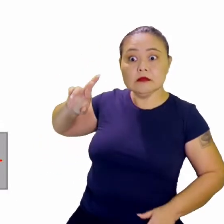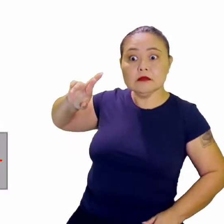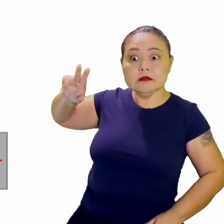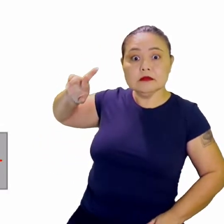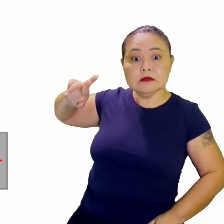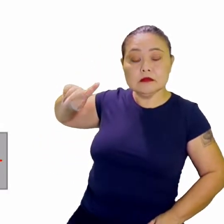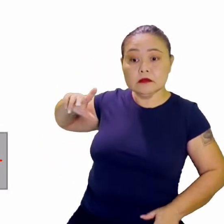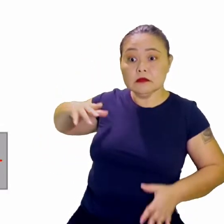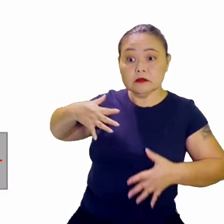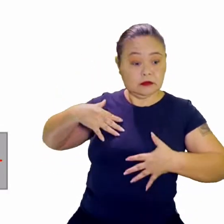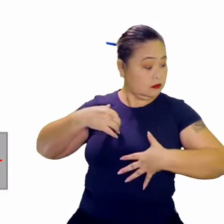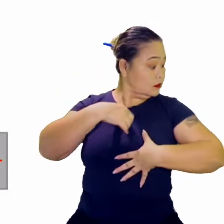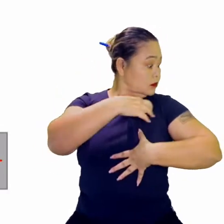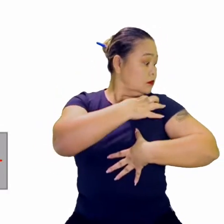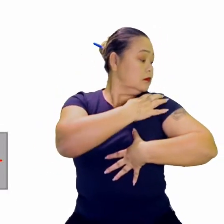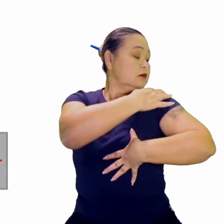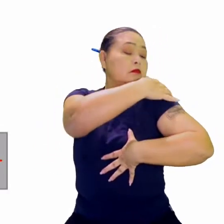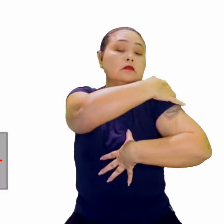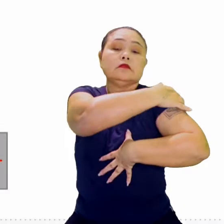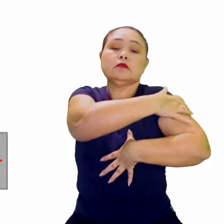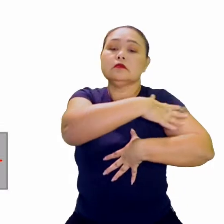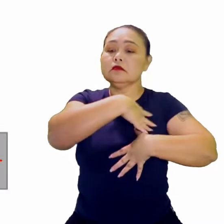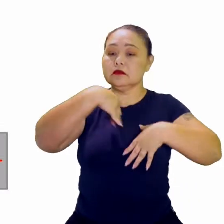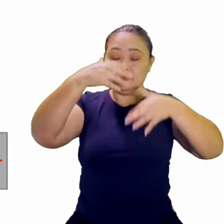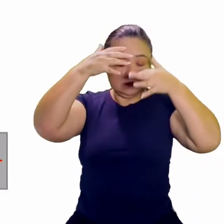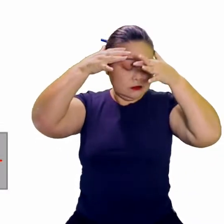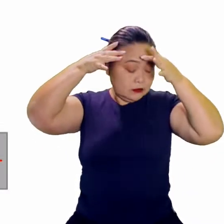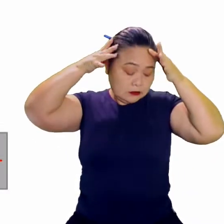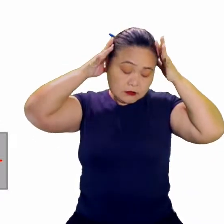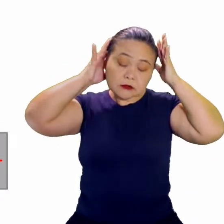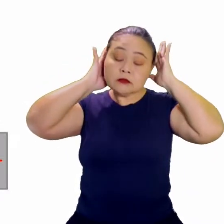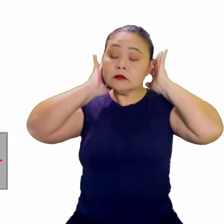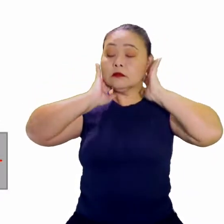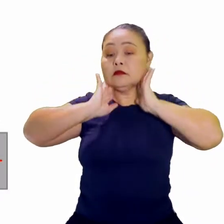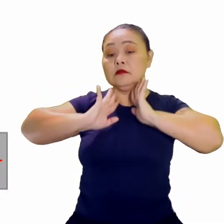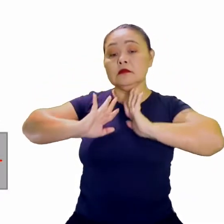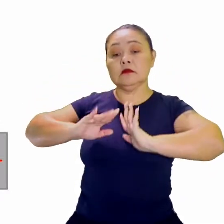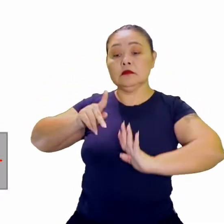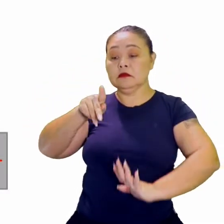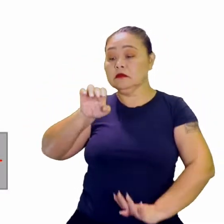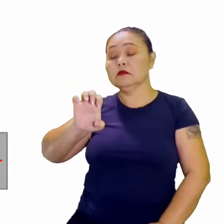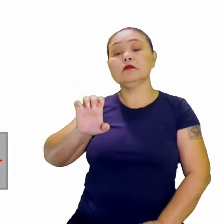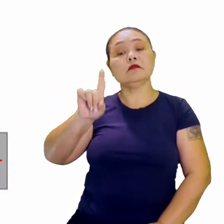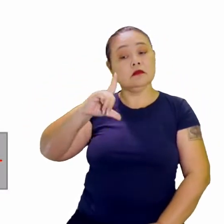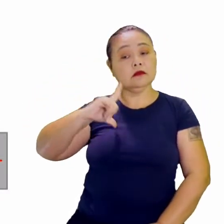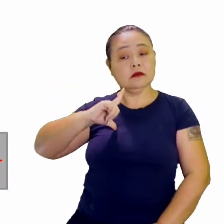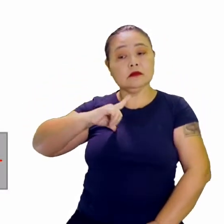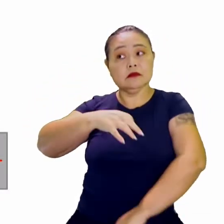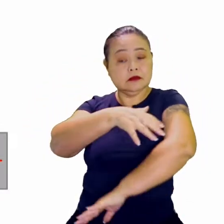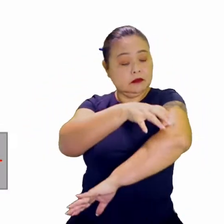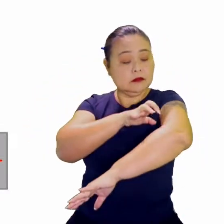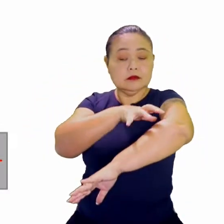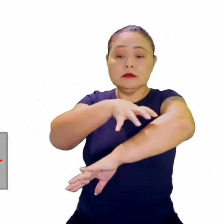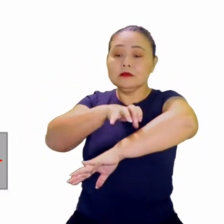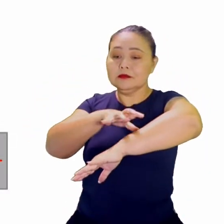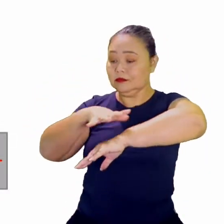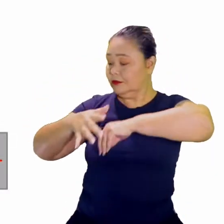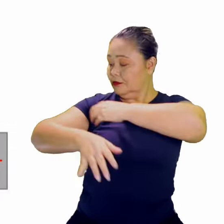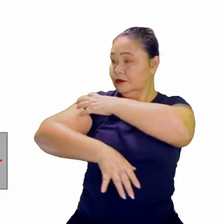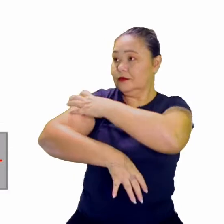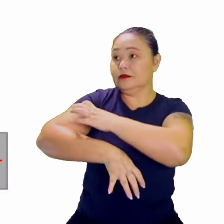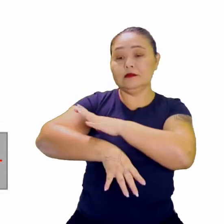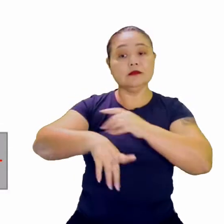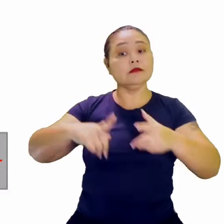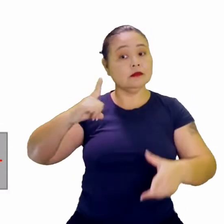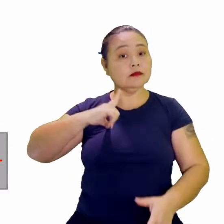corpo todo tem músculo, desde a cabeça até os pés. Nós temos músculo, né? Então, tem